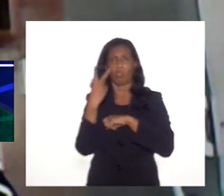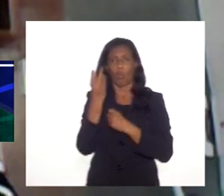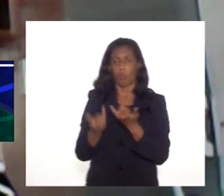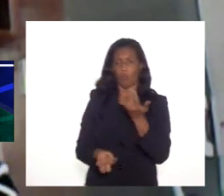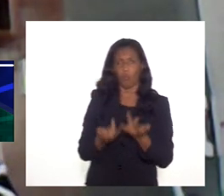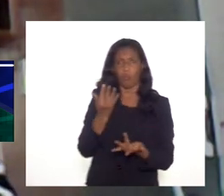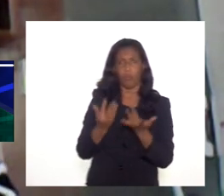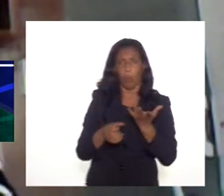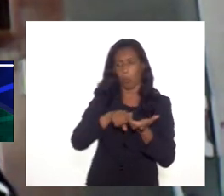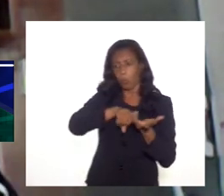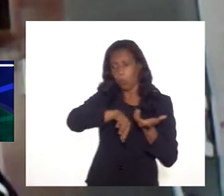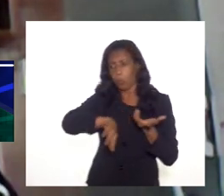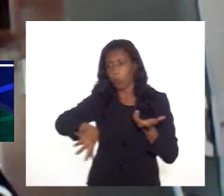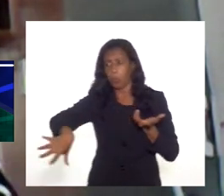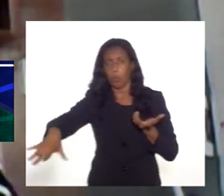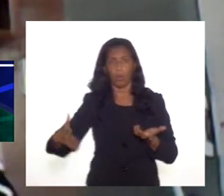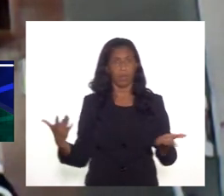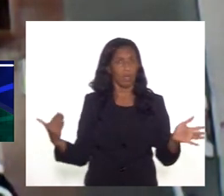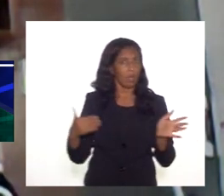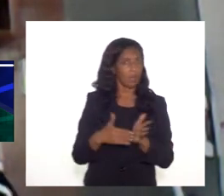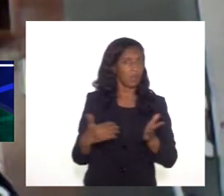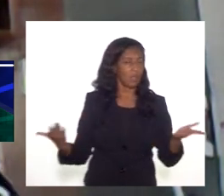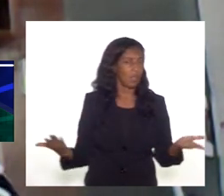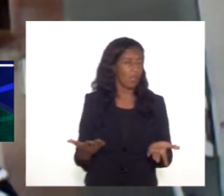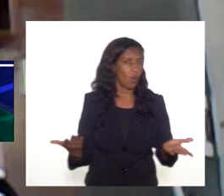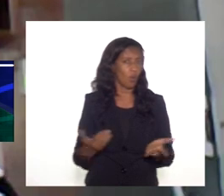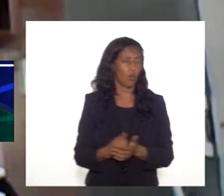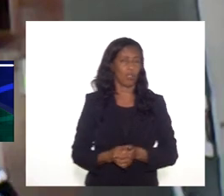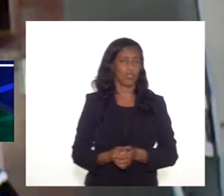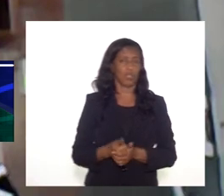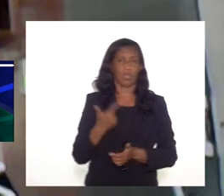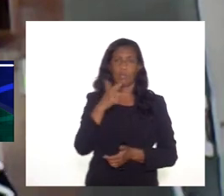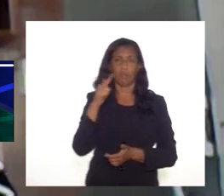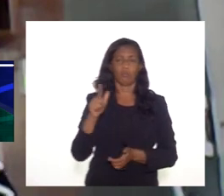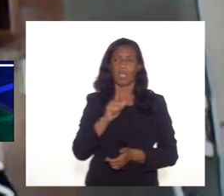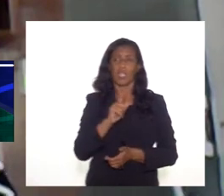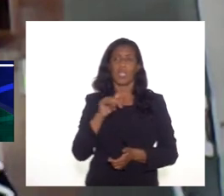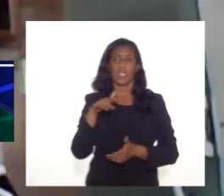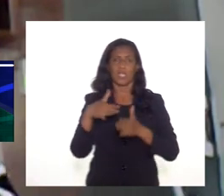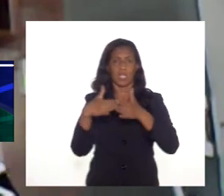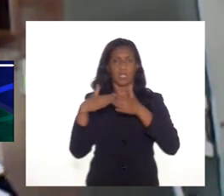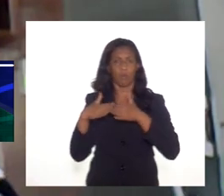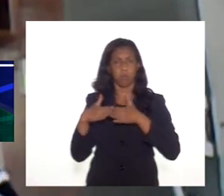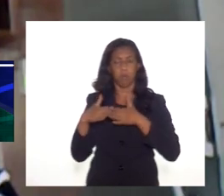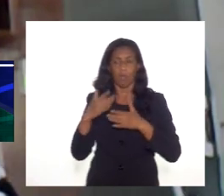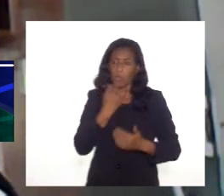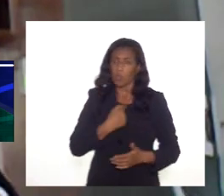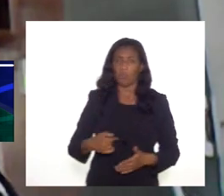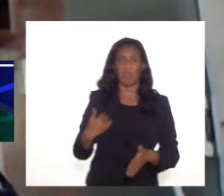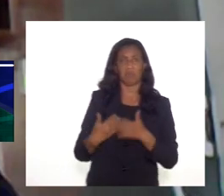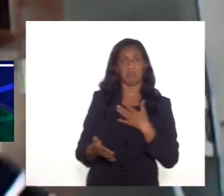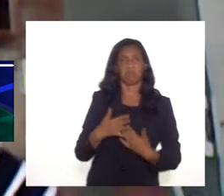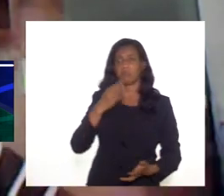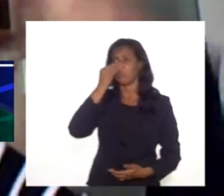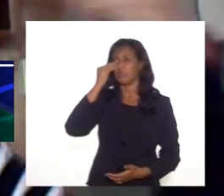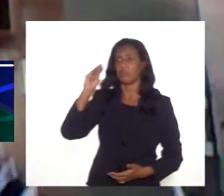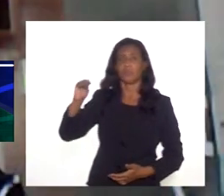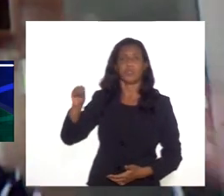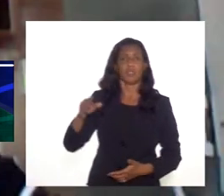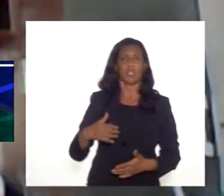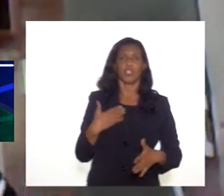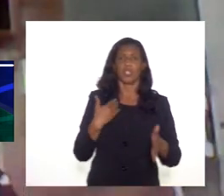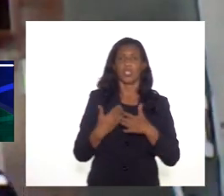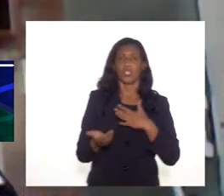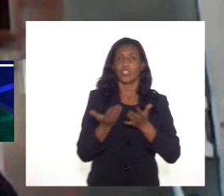e até hoje funciona com uma licença provisória e o governo também não se atém a essa questão, já acabou a era